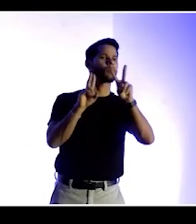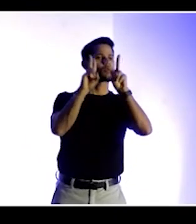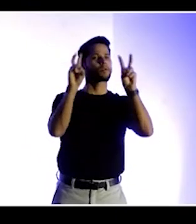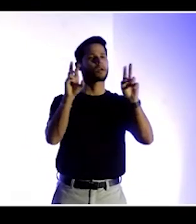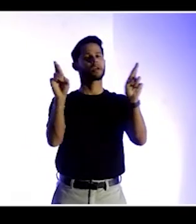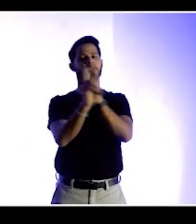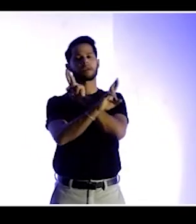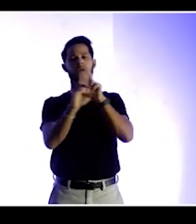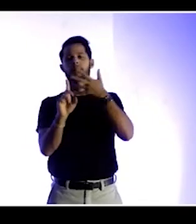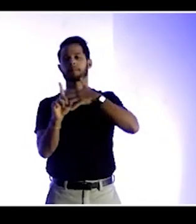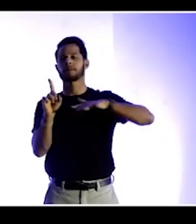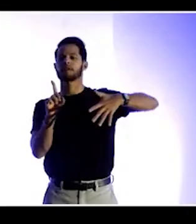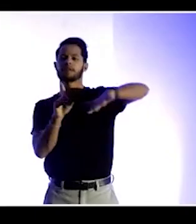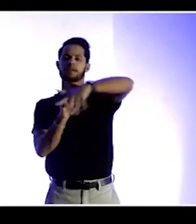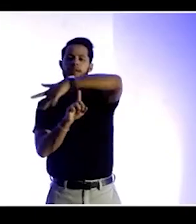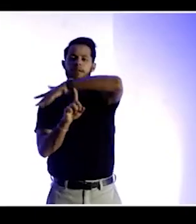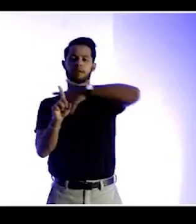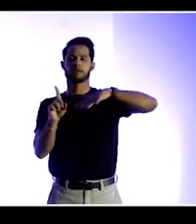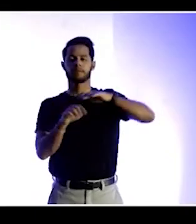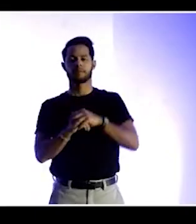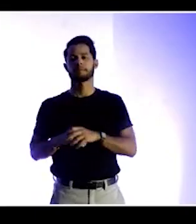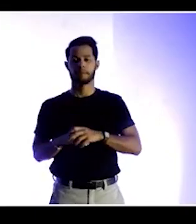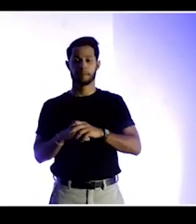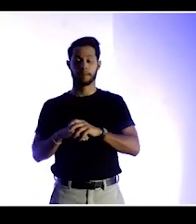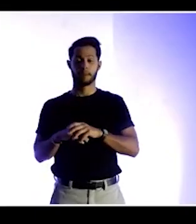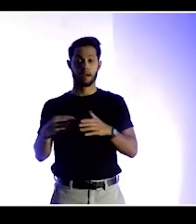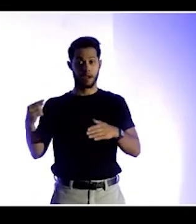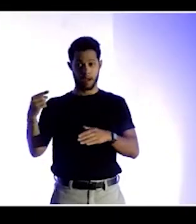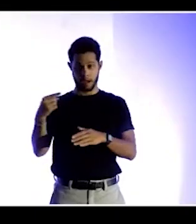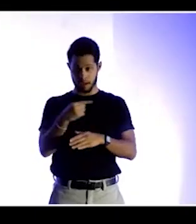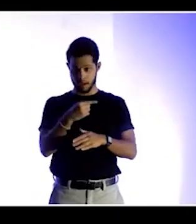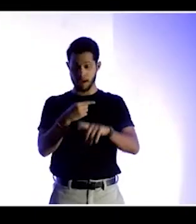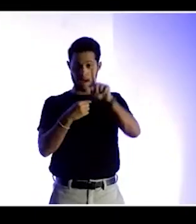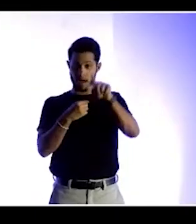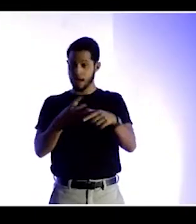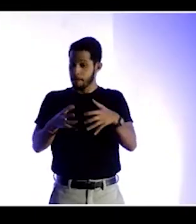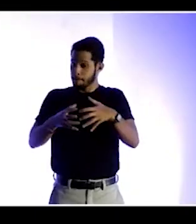impactos ambientais. Essa aqui é a maior usina do mundo. Tá?